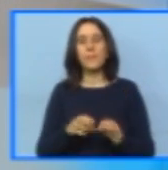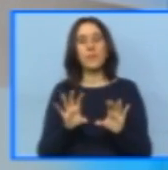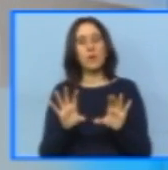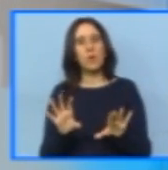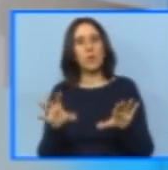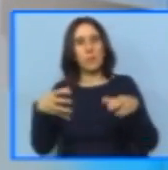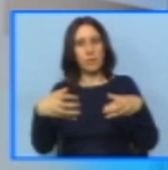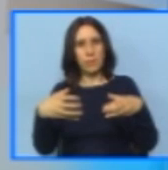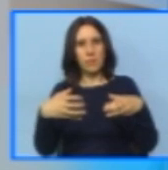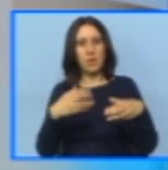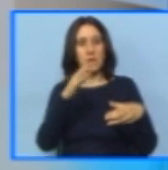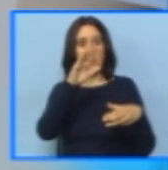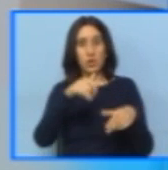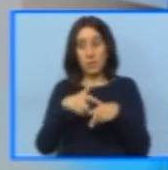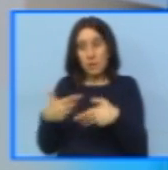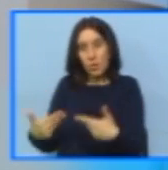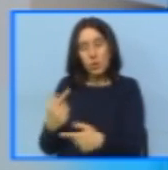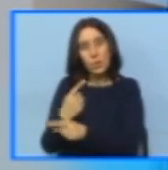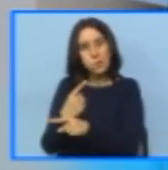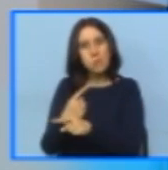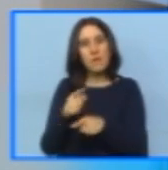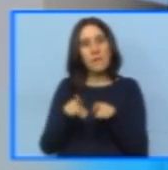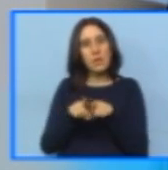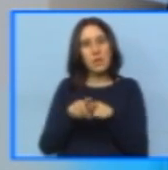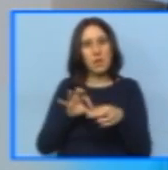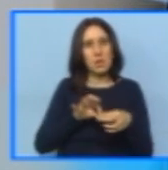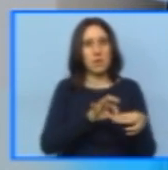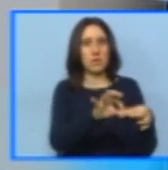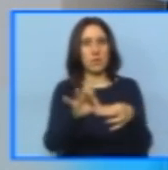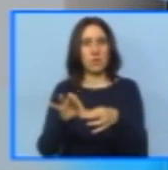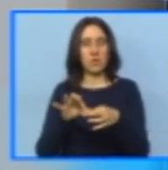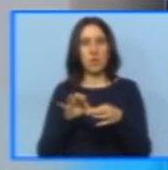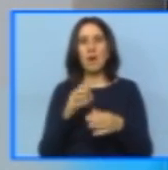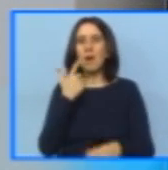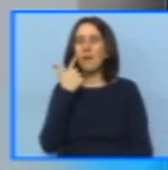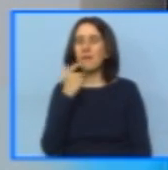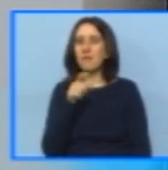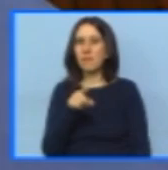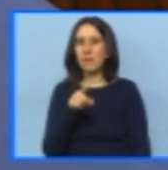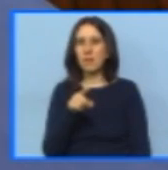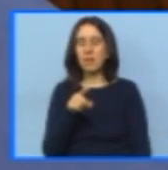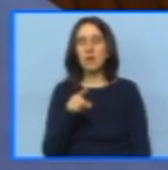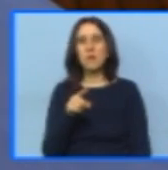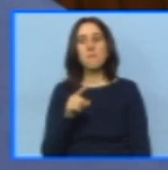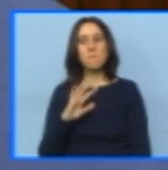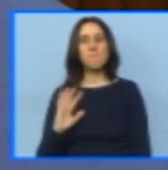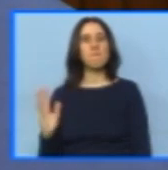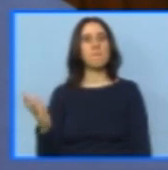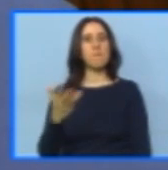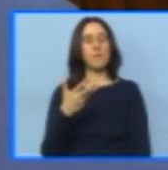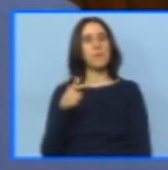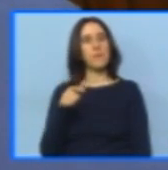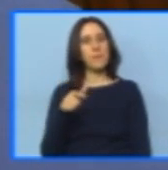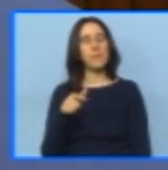é chamada também hoje a viver a comunhão fraterna. Este é provavelmente, nos nossos meios, um dos